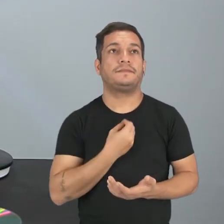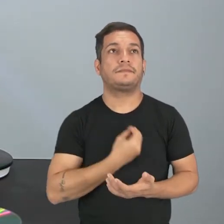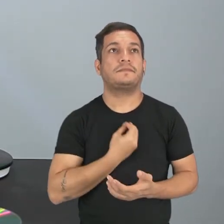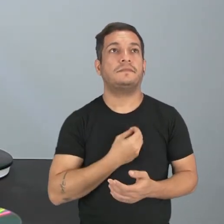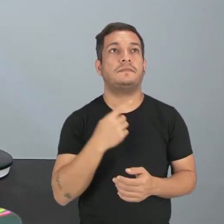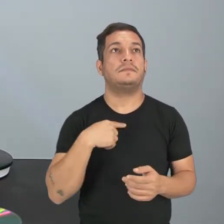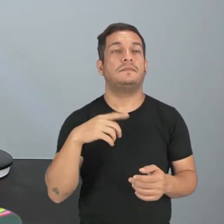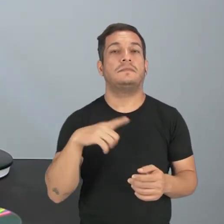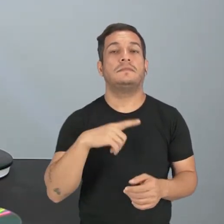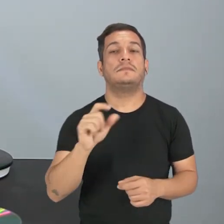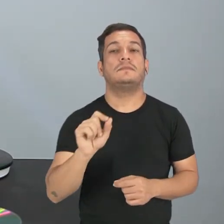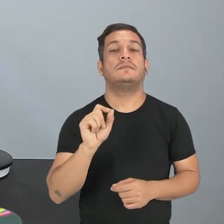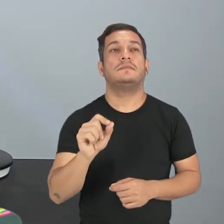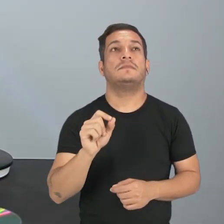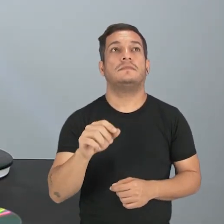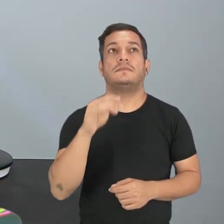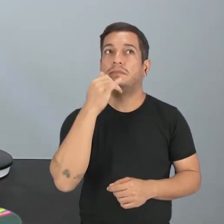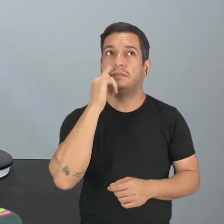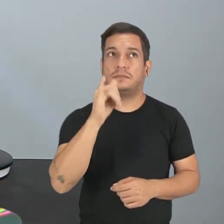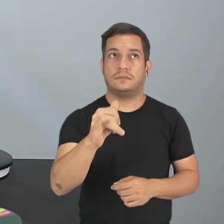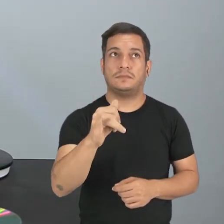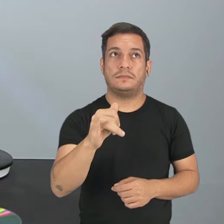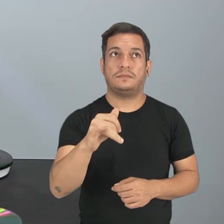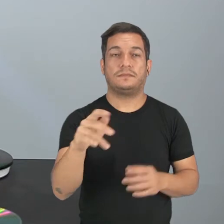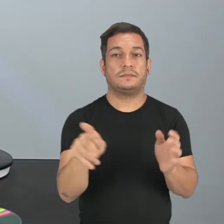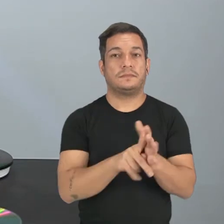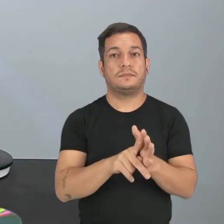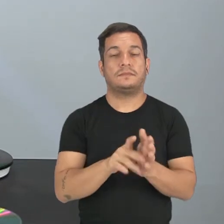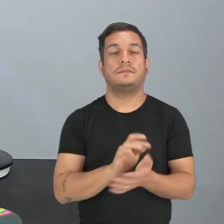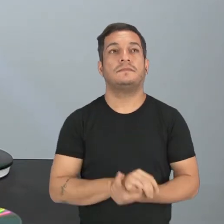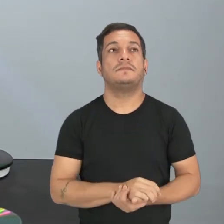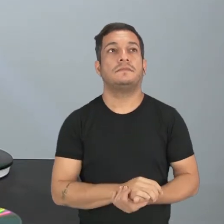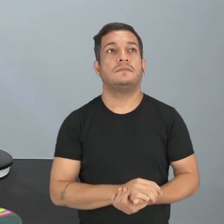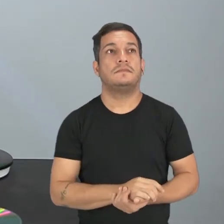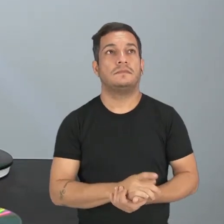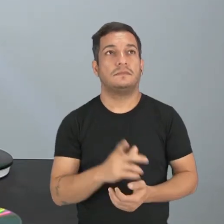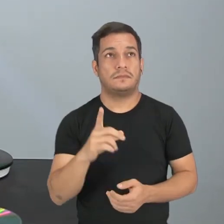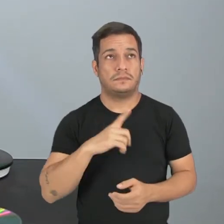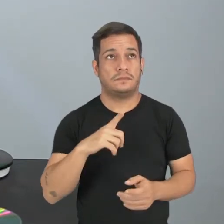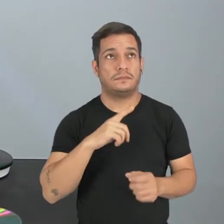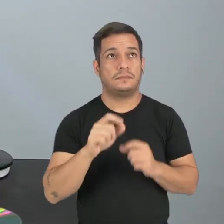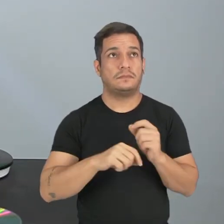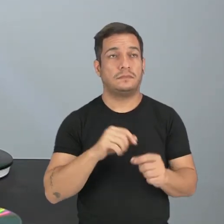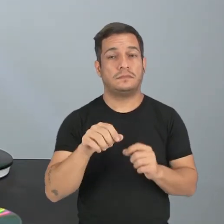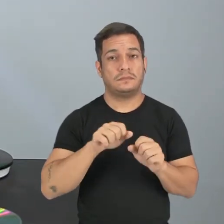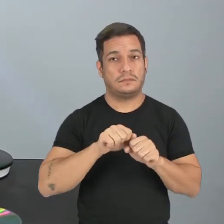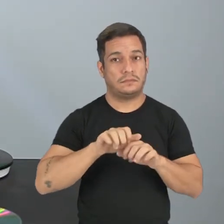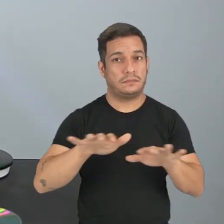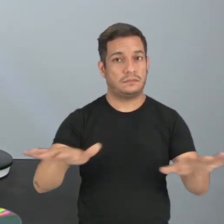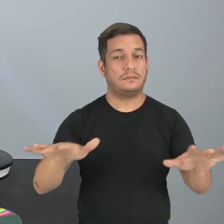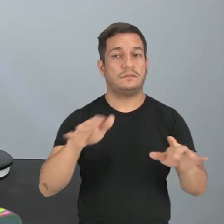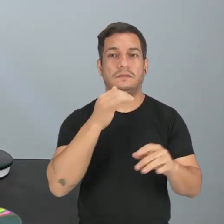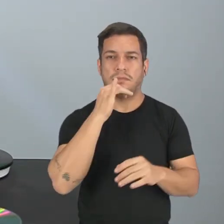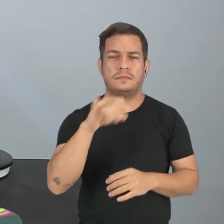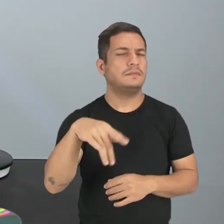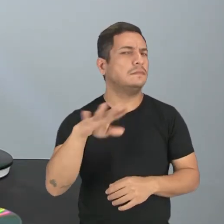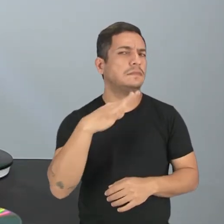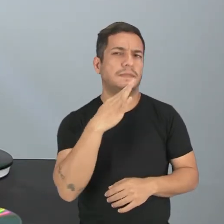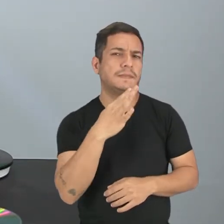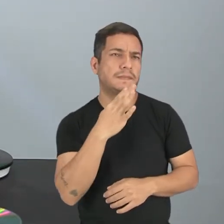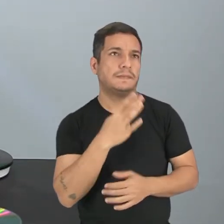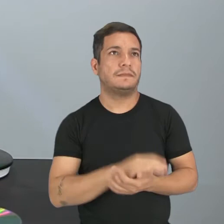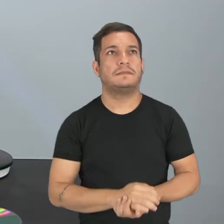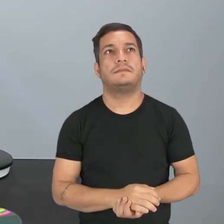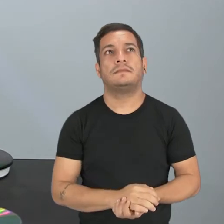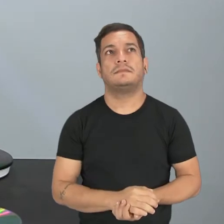que produz energia própria e ele transmite também essa energia. Será que vocês